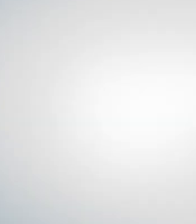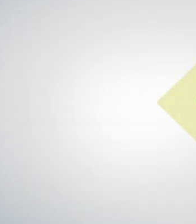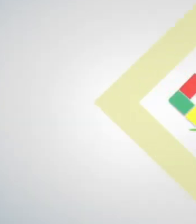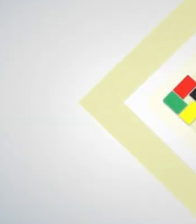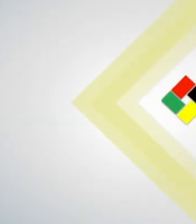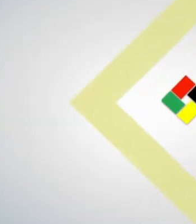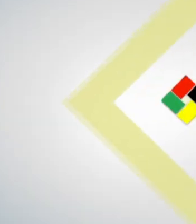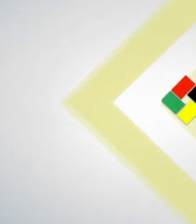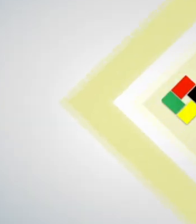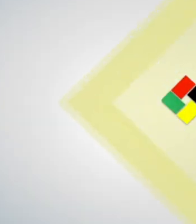É F rez?? ở de simples Tchau, Tchau, Tchau, Legenda Ruberti